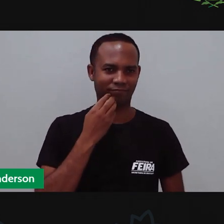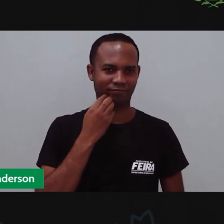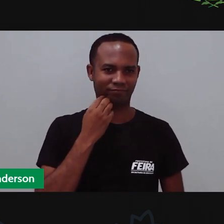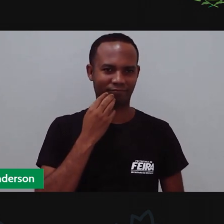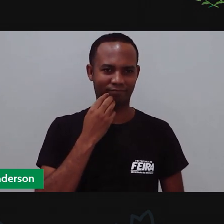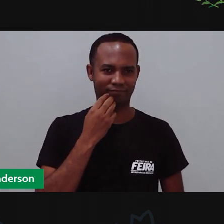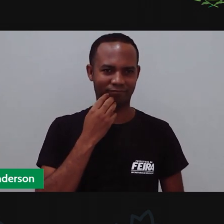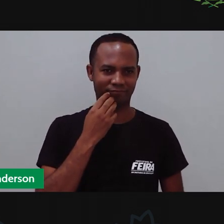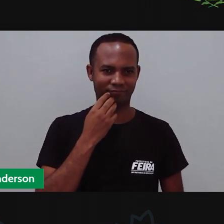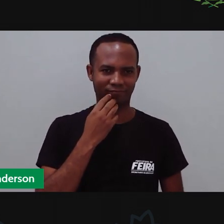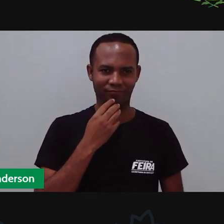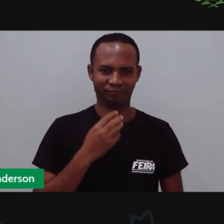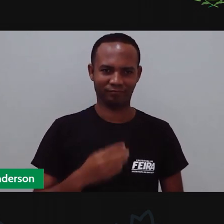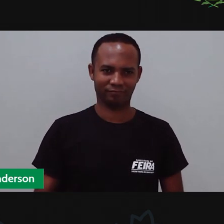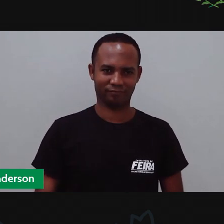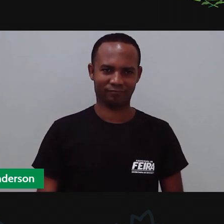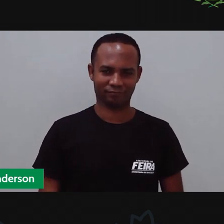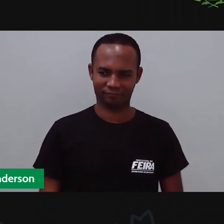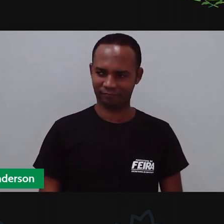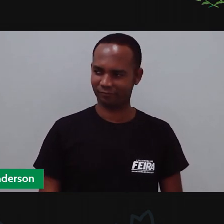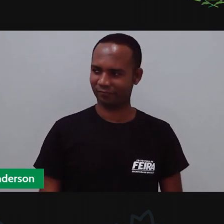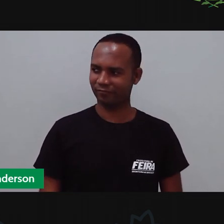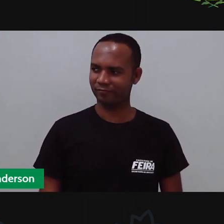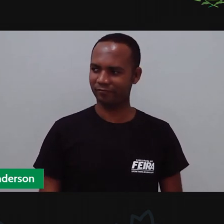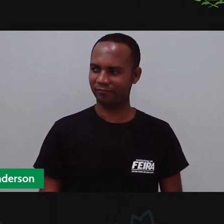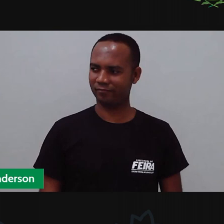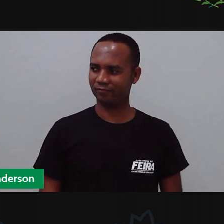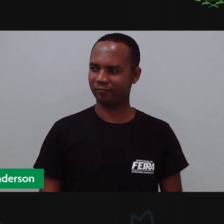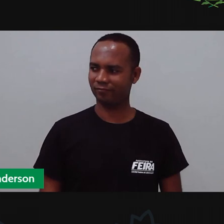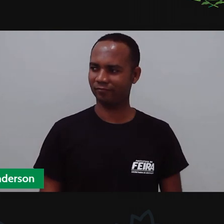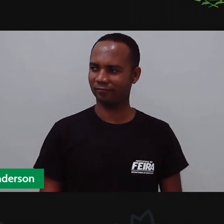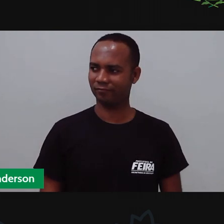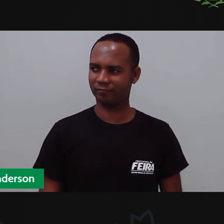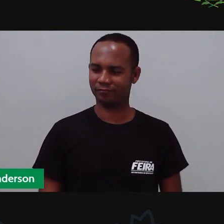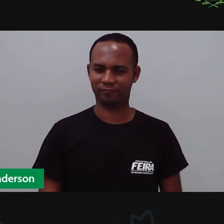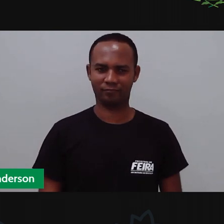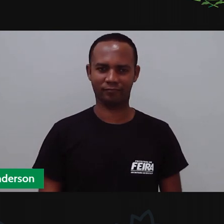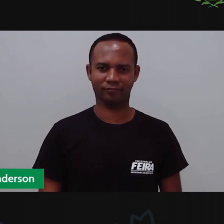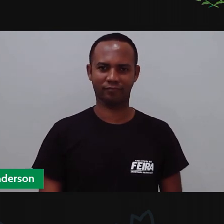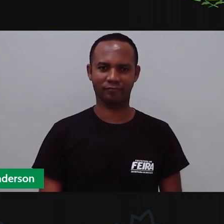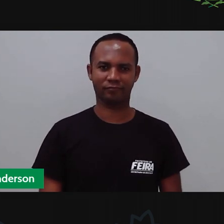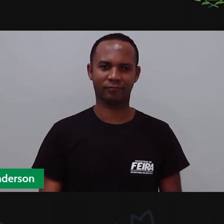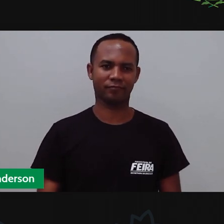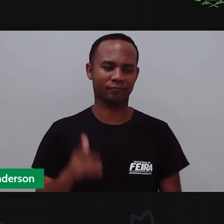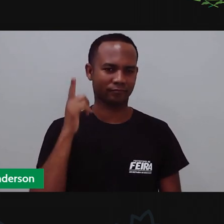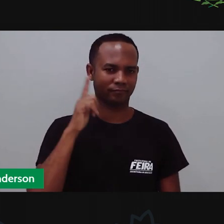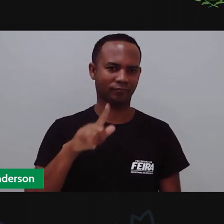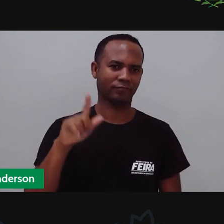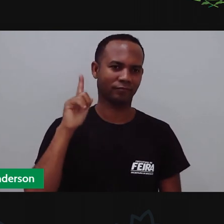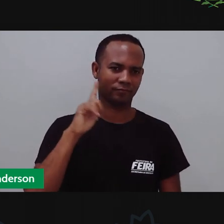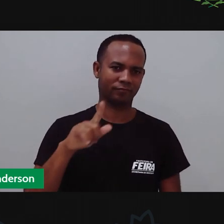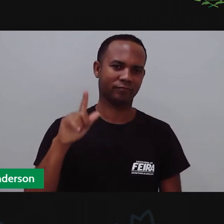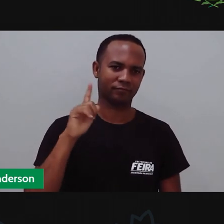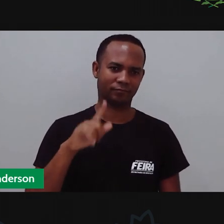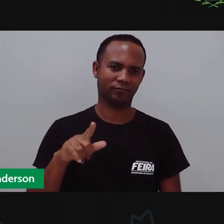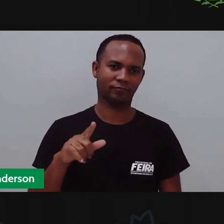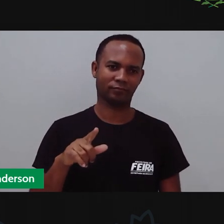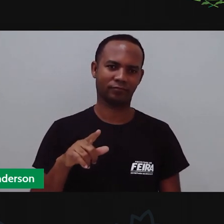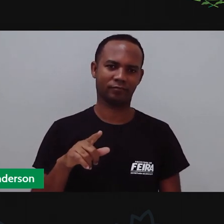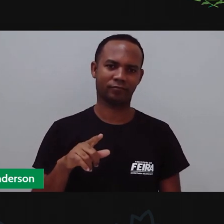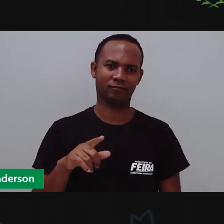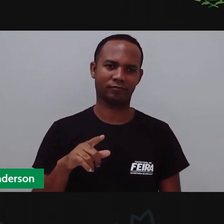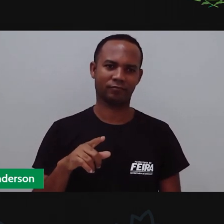Acertou um de audição, né? Um ponto. Acertou esse, a lixa. A